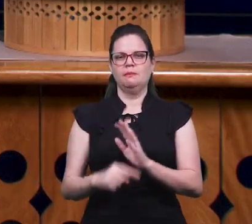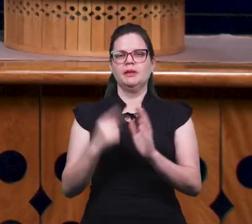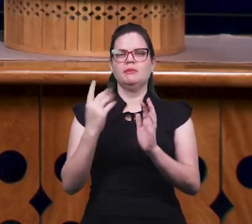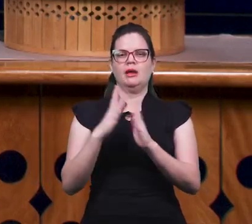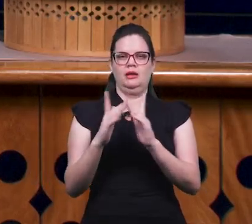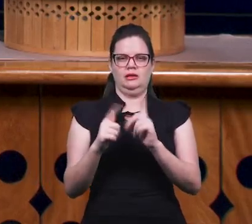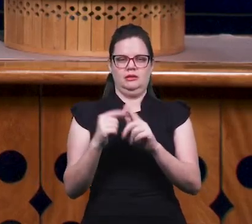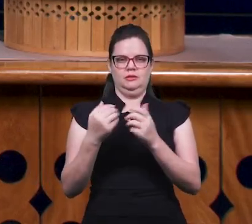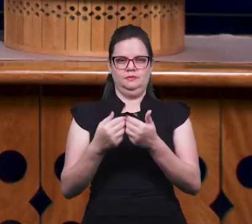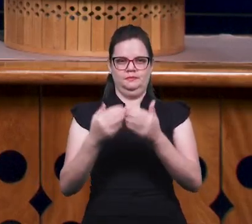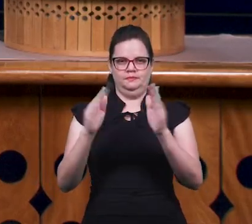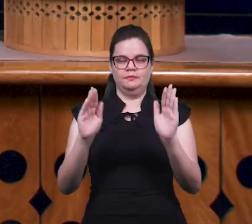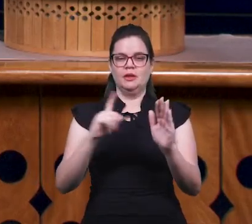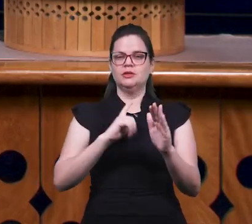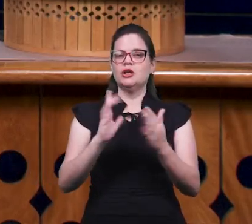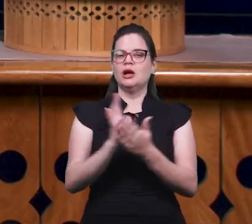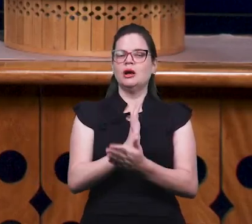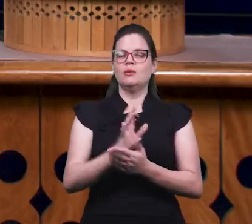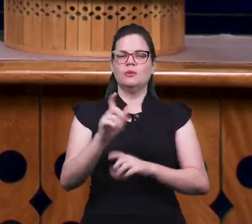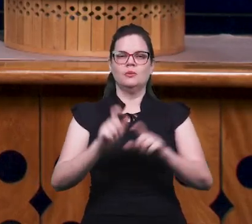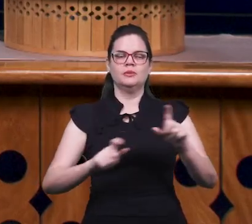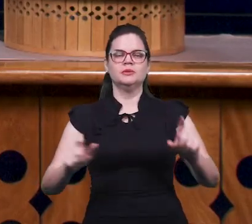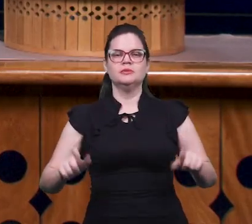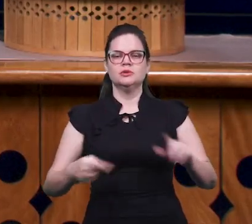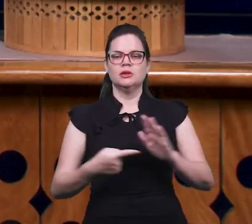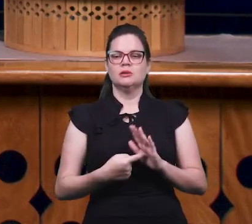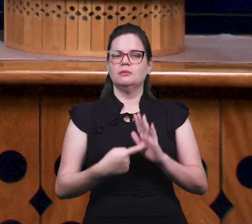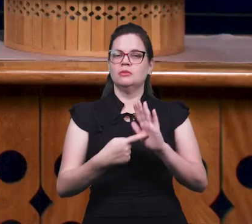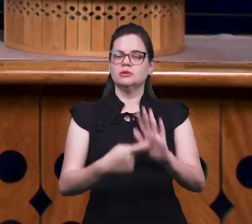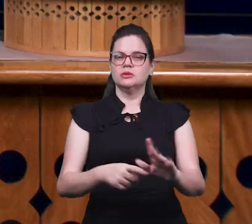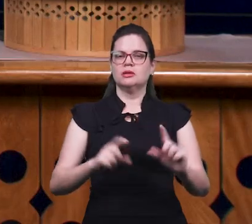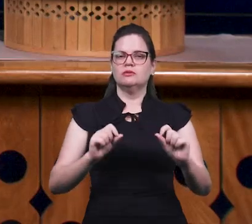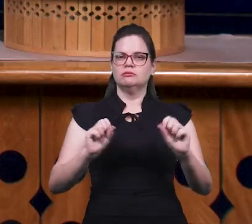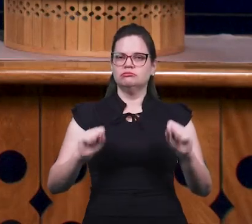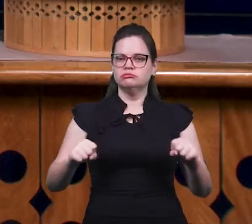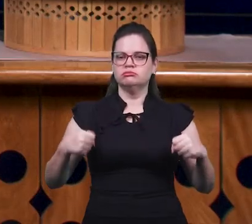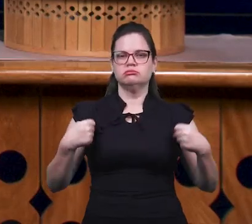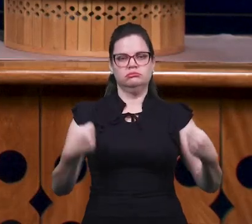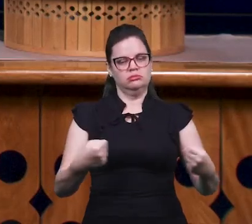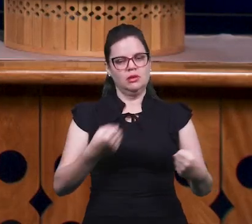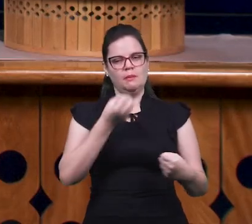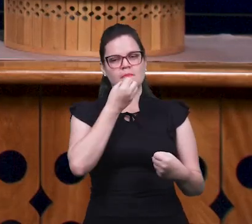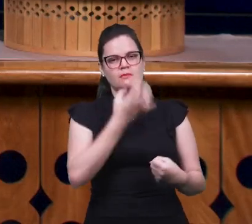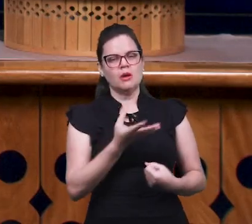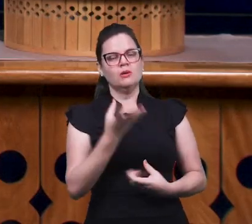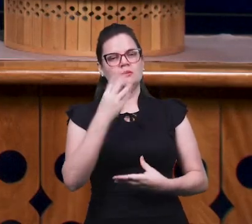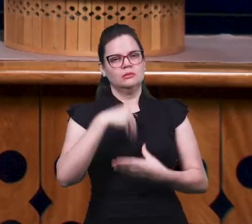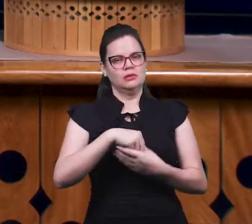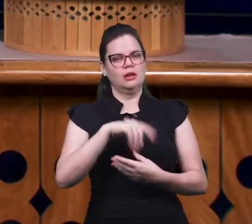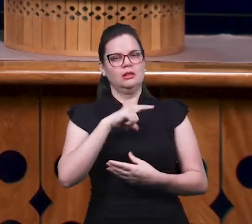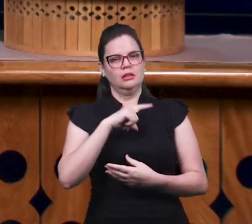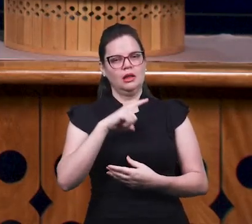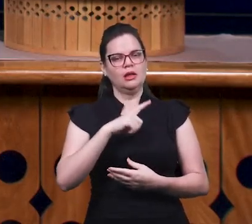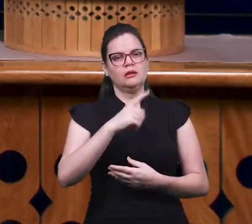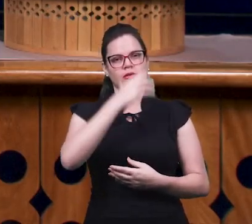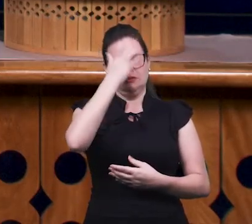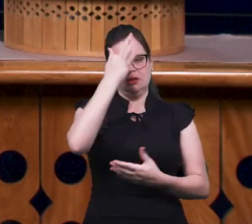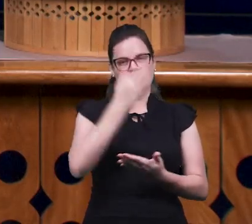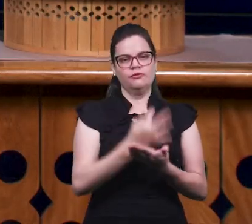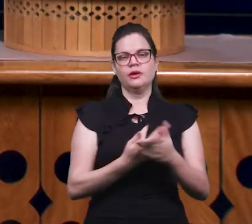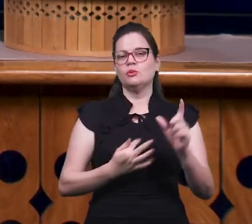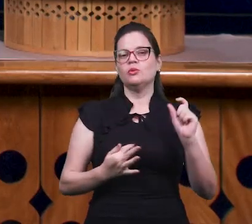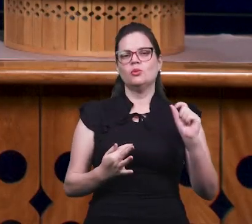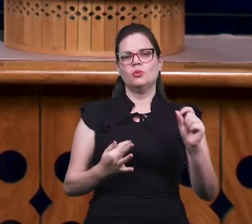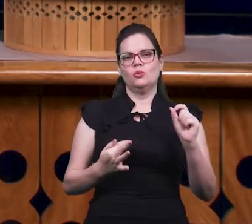defendiam a importância da cultura dentro da fé. Naquela época nós tínhamos Justino Mártir, que era um